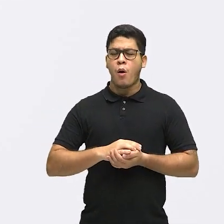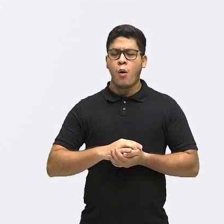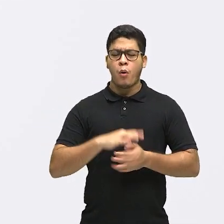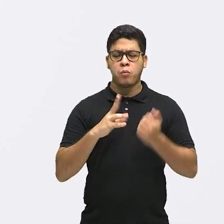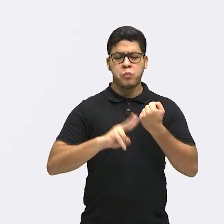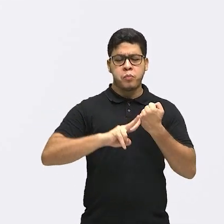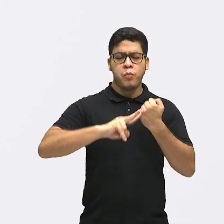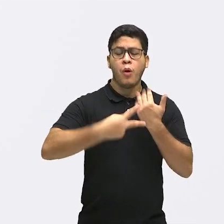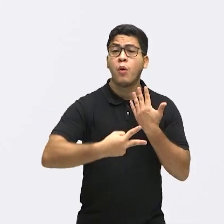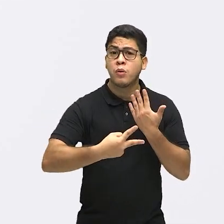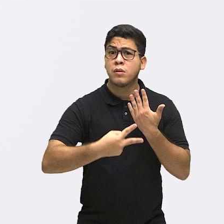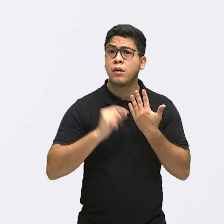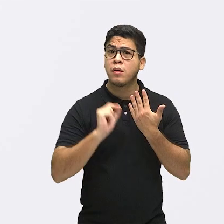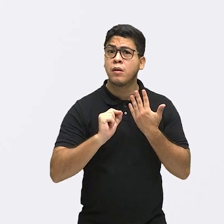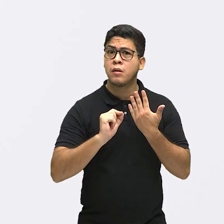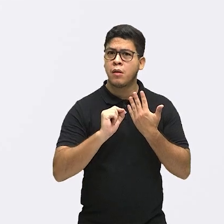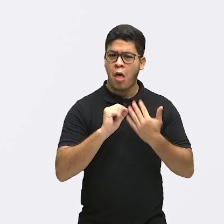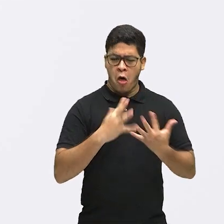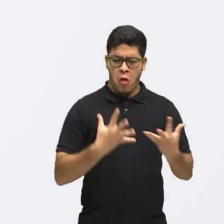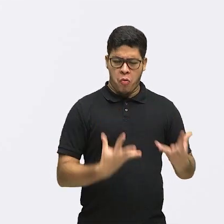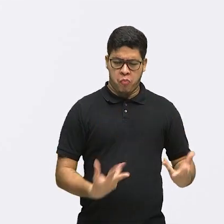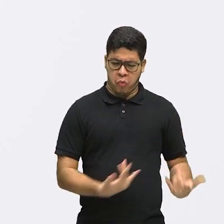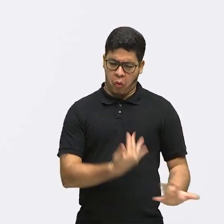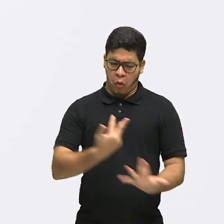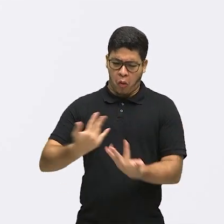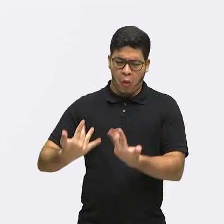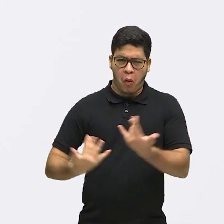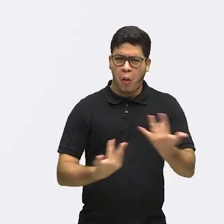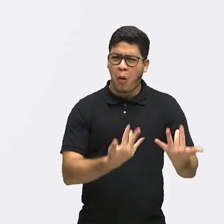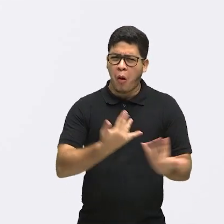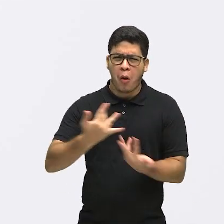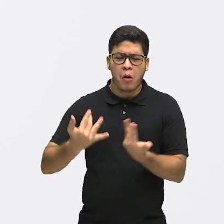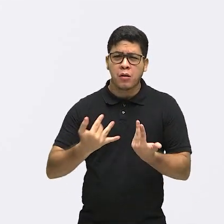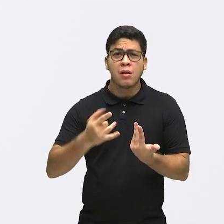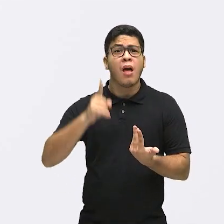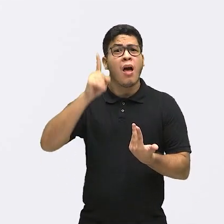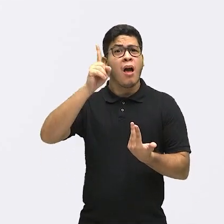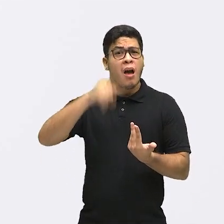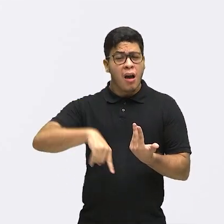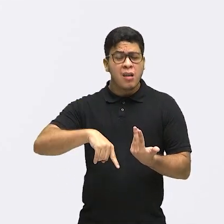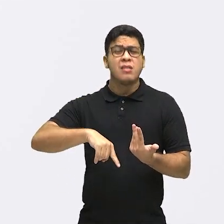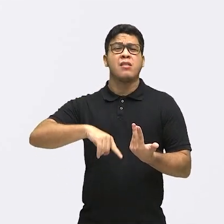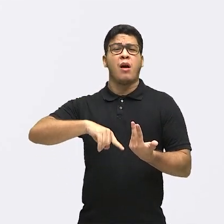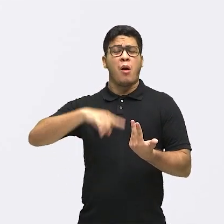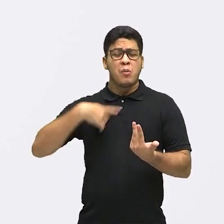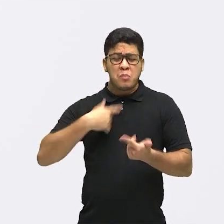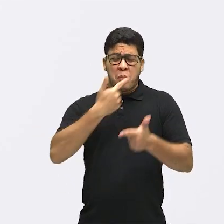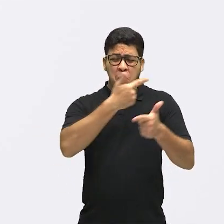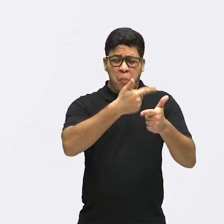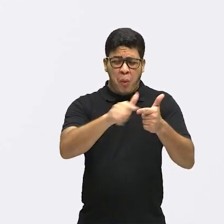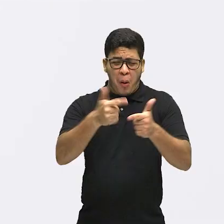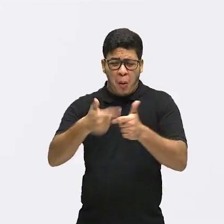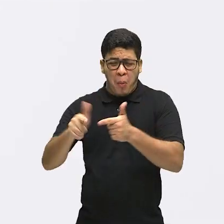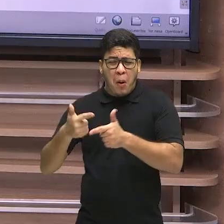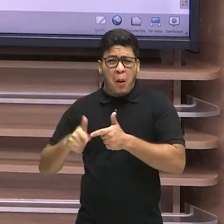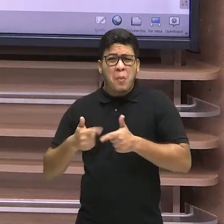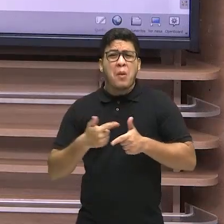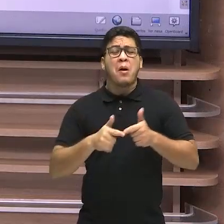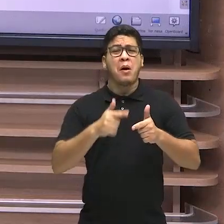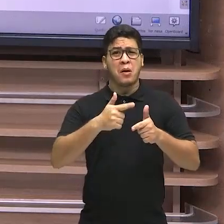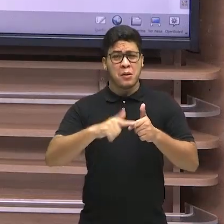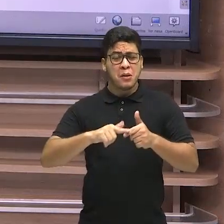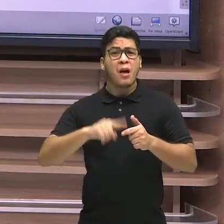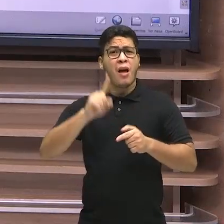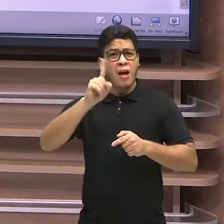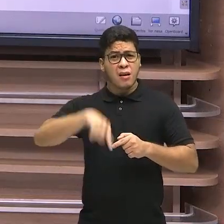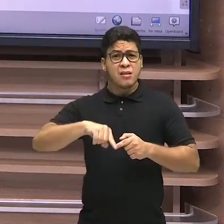As queimadas são um grande prejuízo para o nosso meio ambiente, né? Ela traz coisas